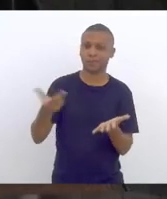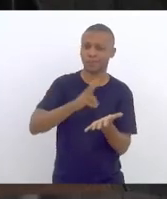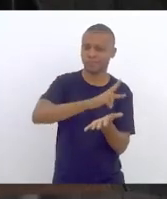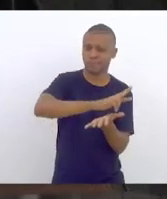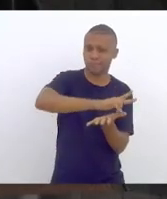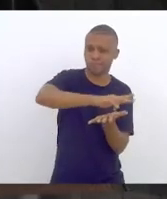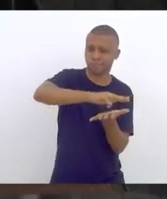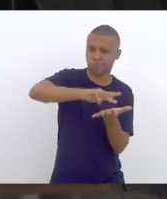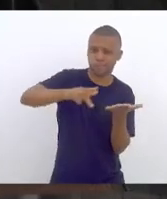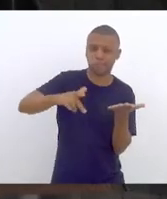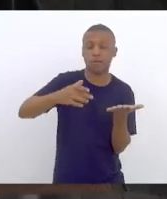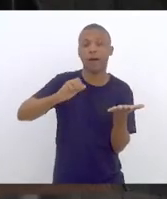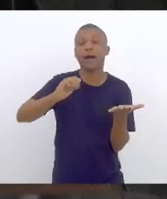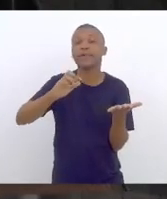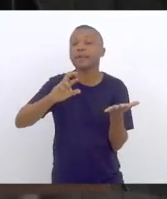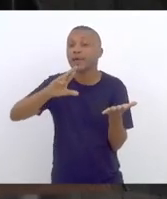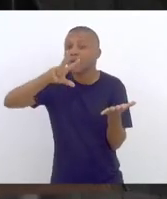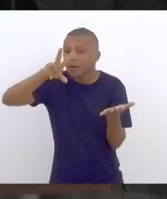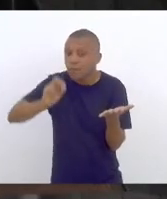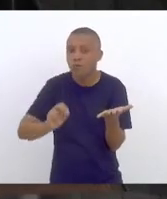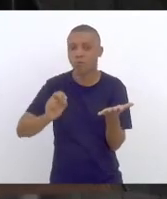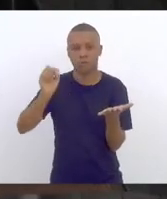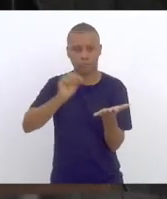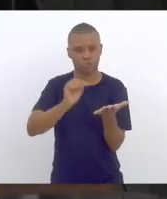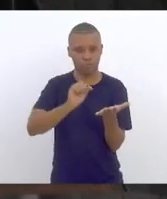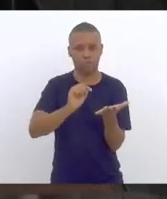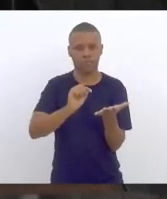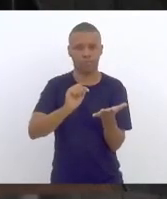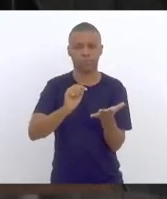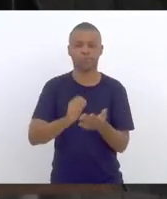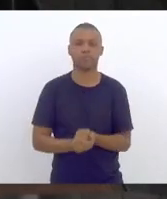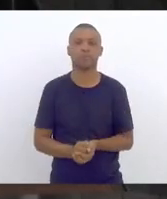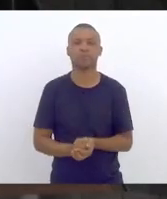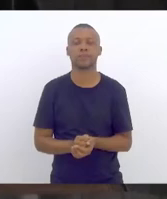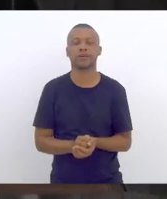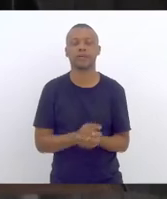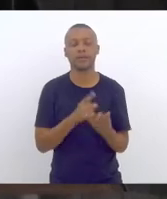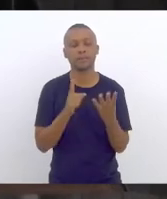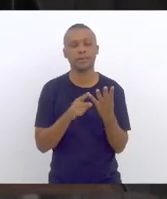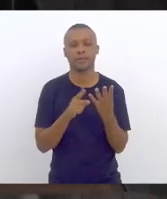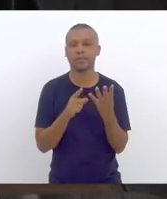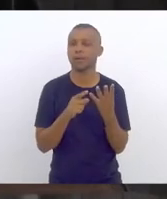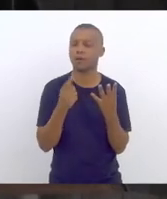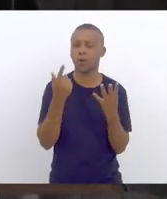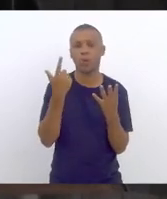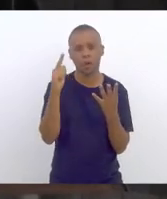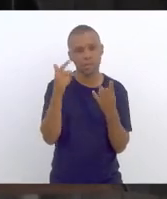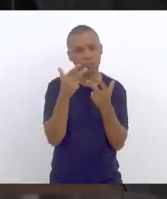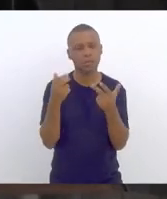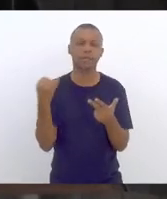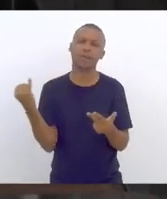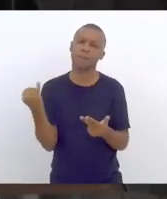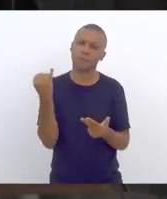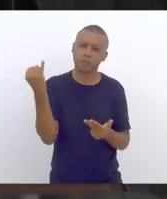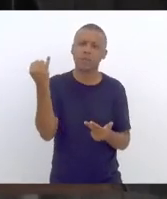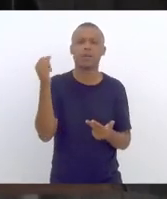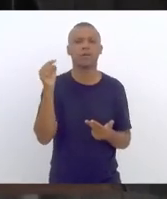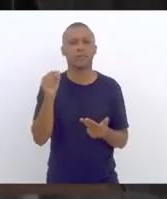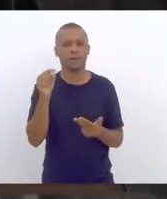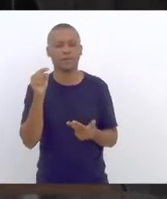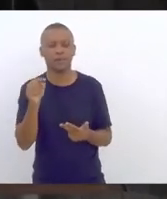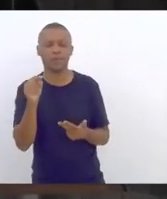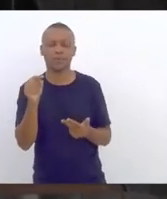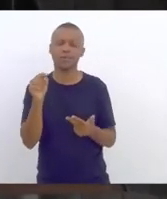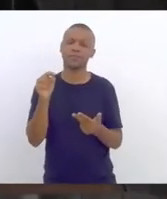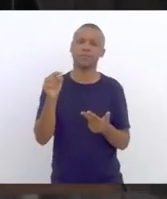de educação infantil da rede Municipal é de Niterói outro aspecto que parece importante dentro da da programação 2023